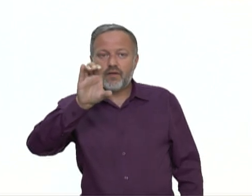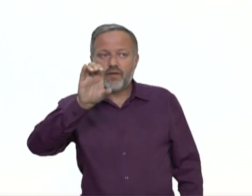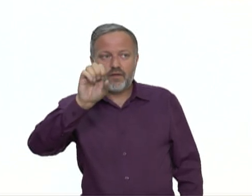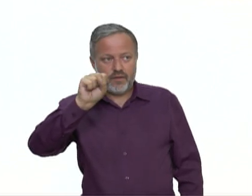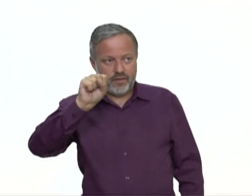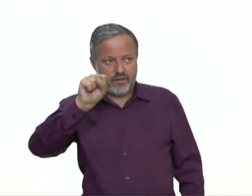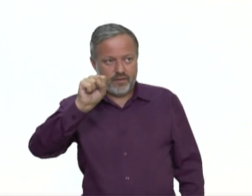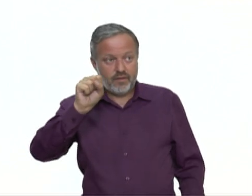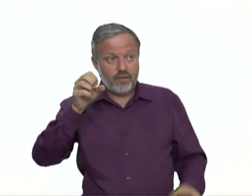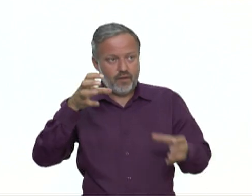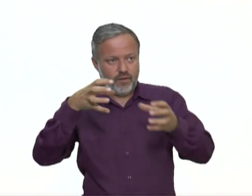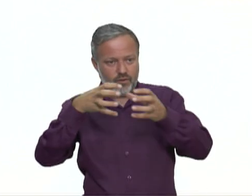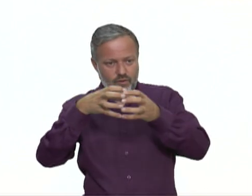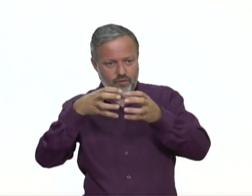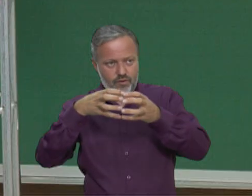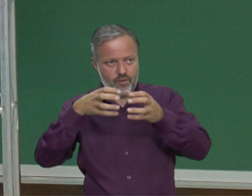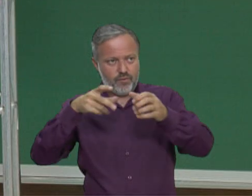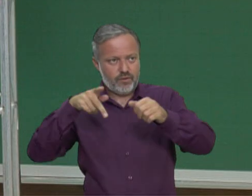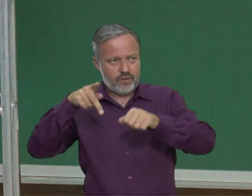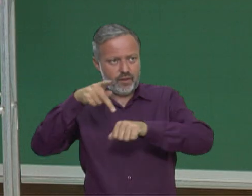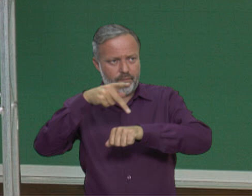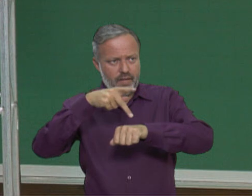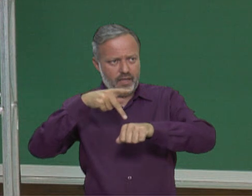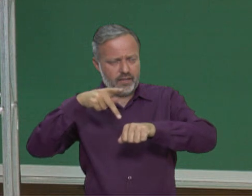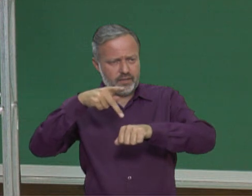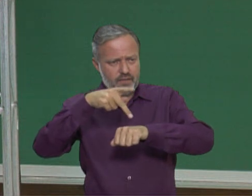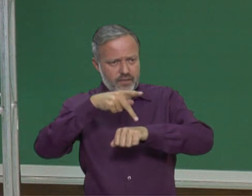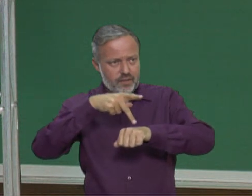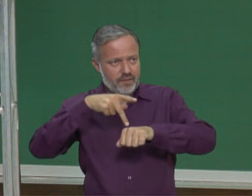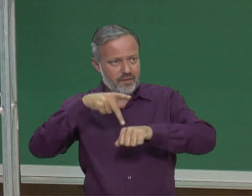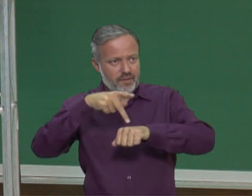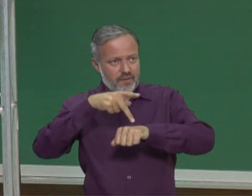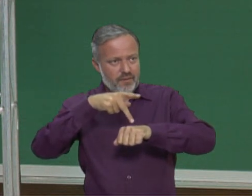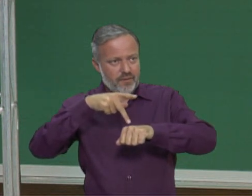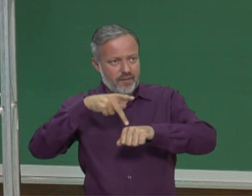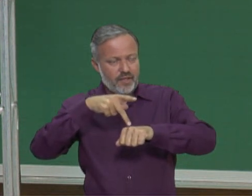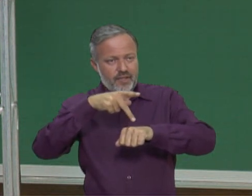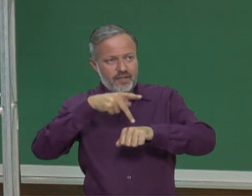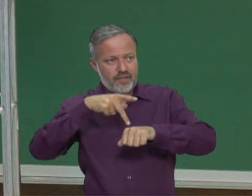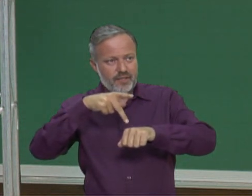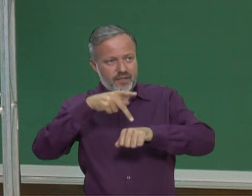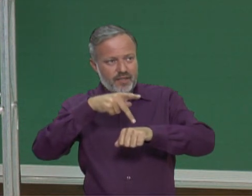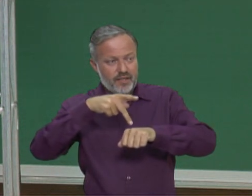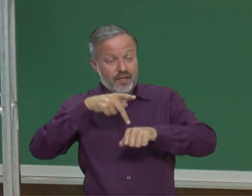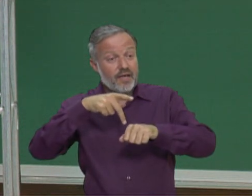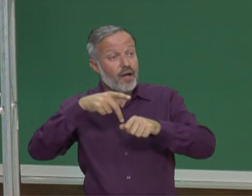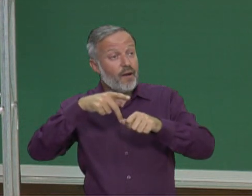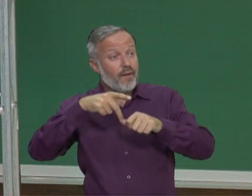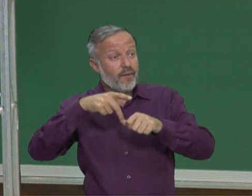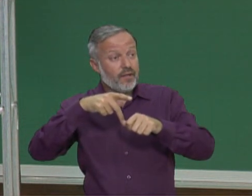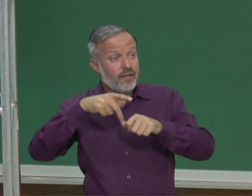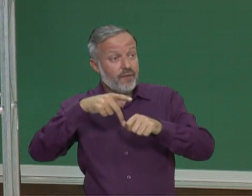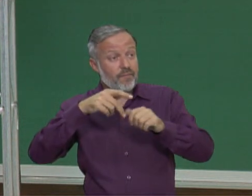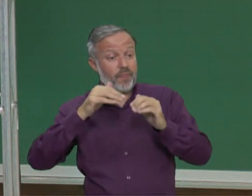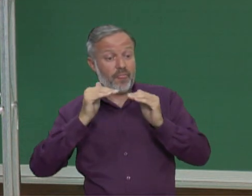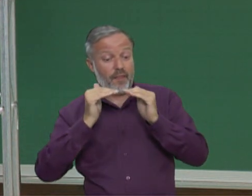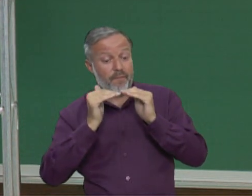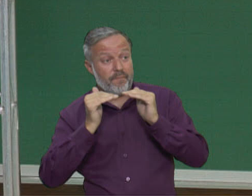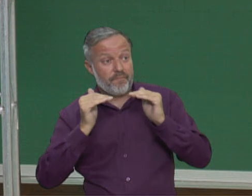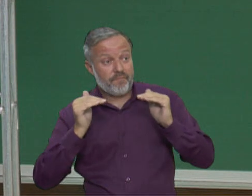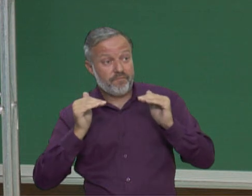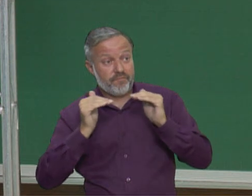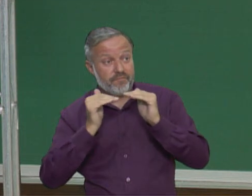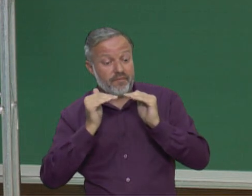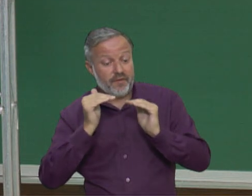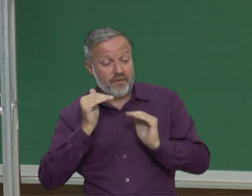economias emergentes. Professora, mas o que são países emergentes? Essa palavra vem de emergir, ou seja, países que saem